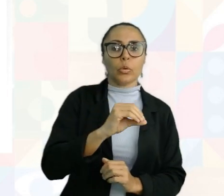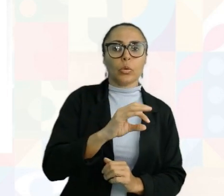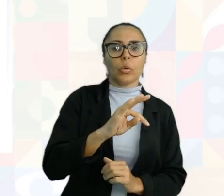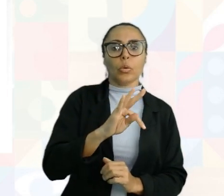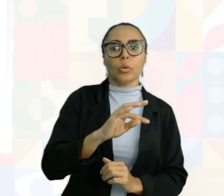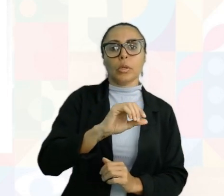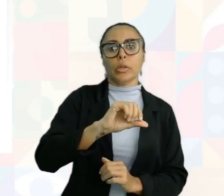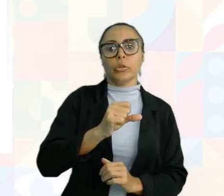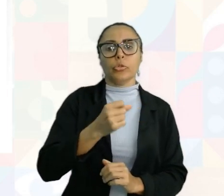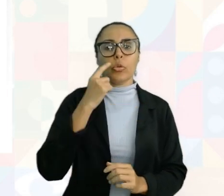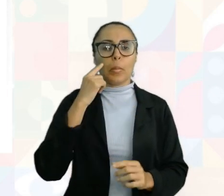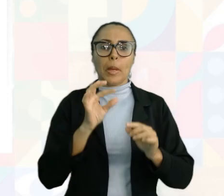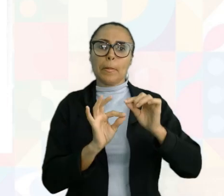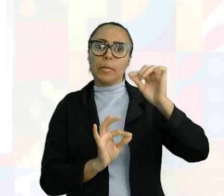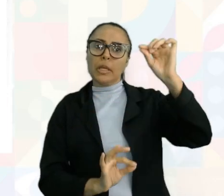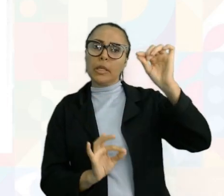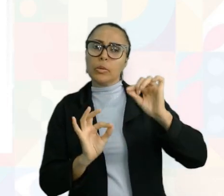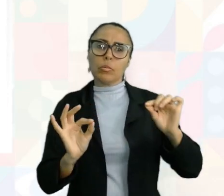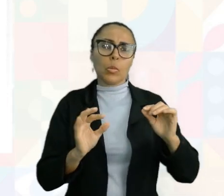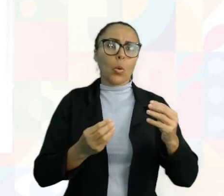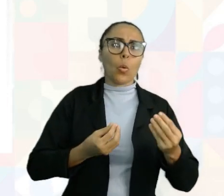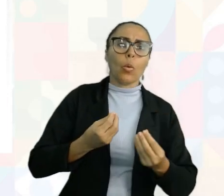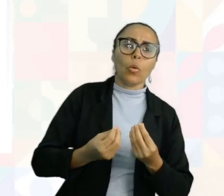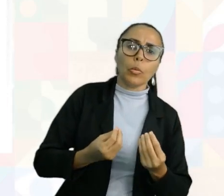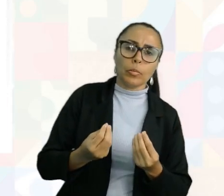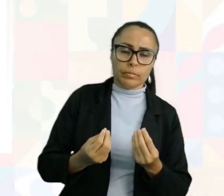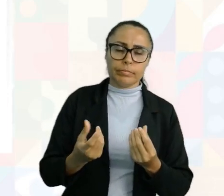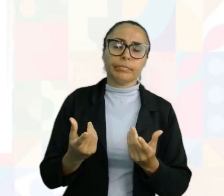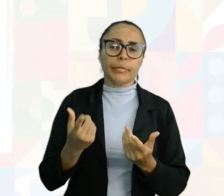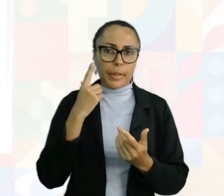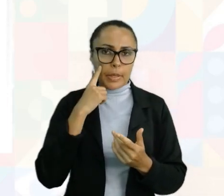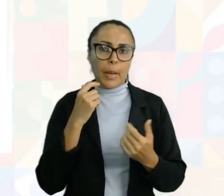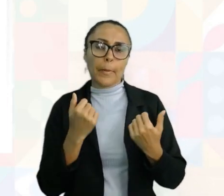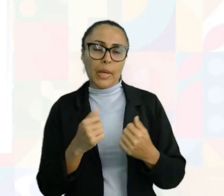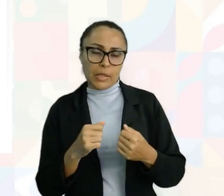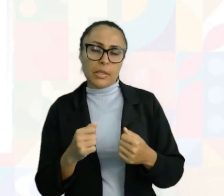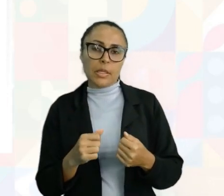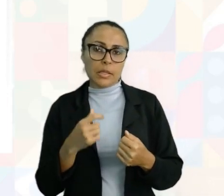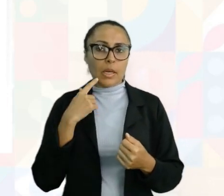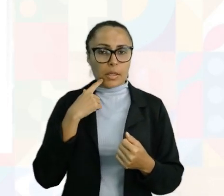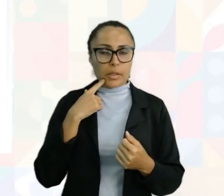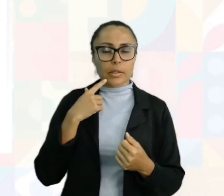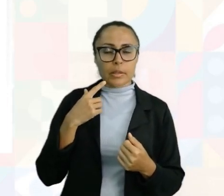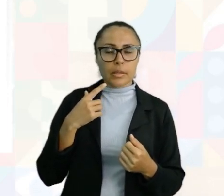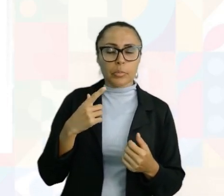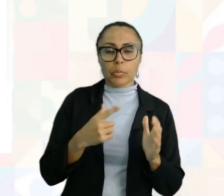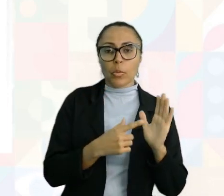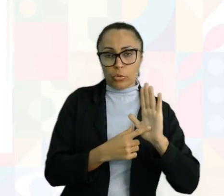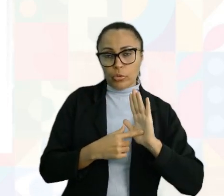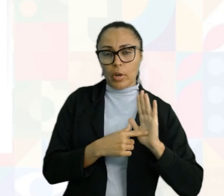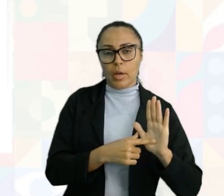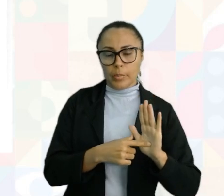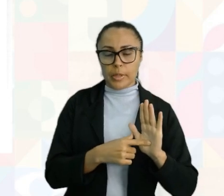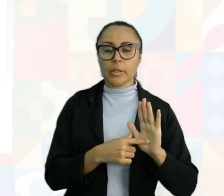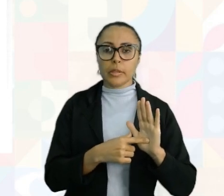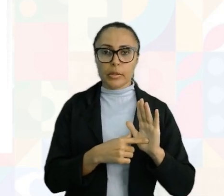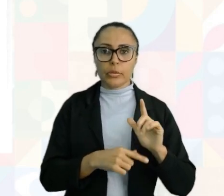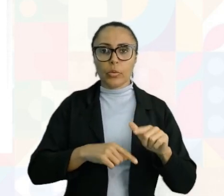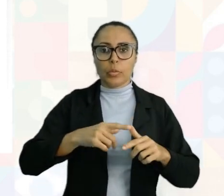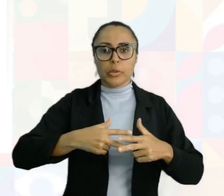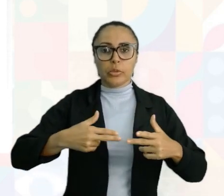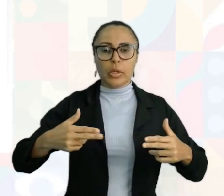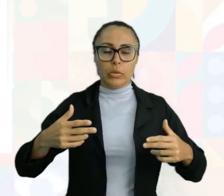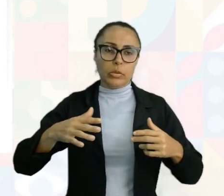que você vai medir, né? Você precisa ter uma forma de mostrar essa medida do objeto, seja